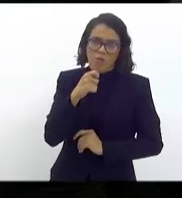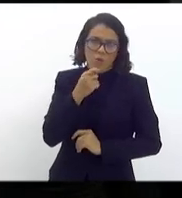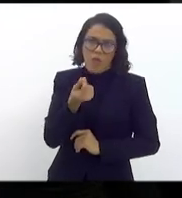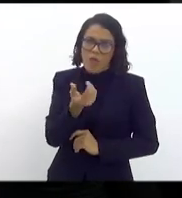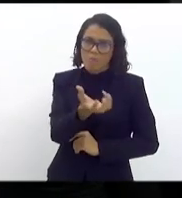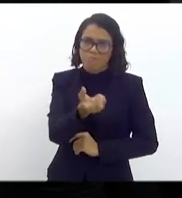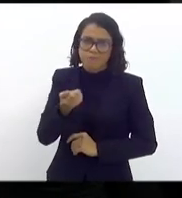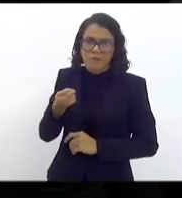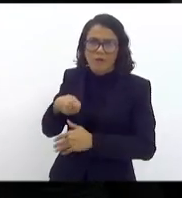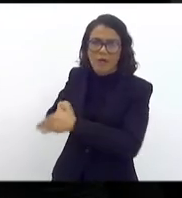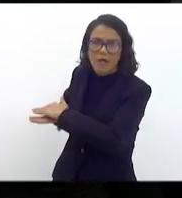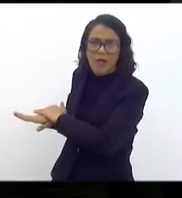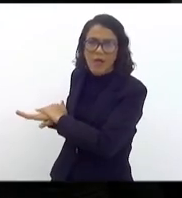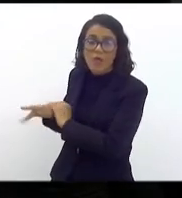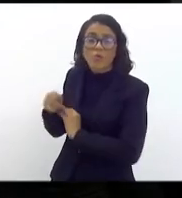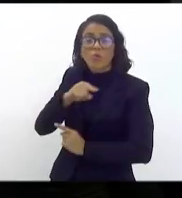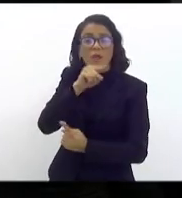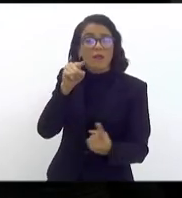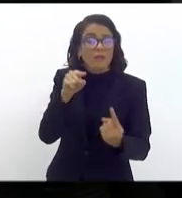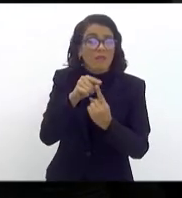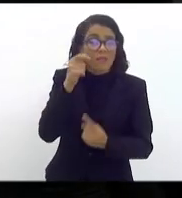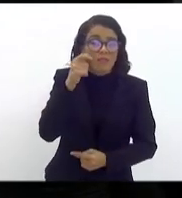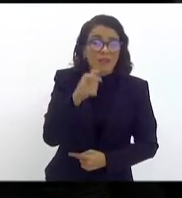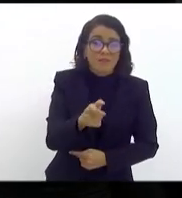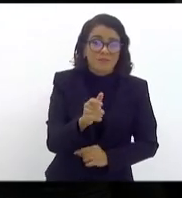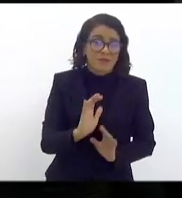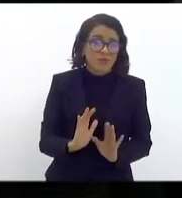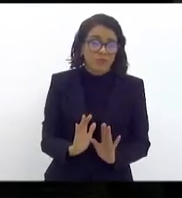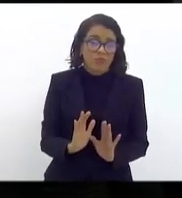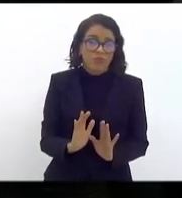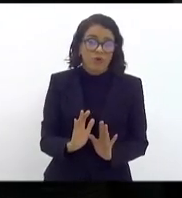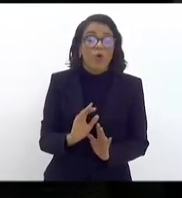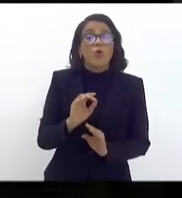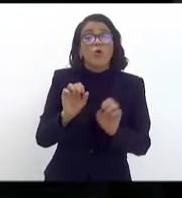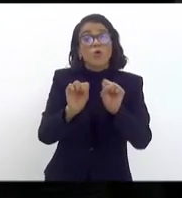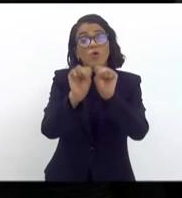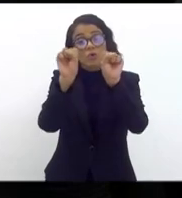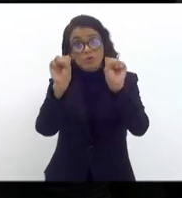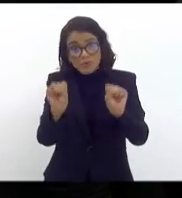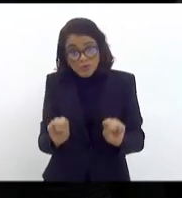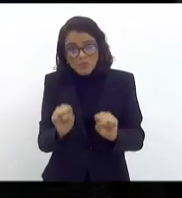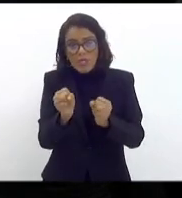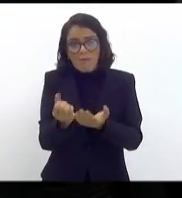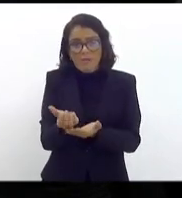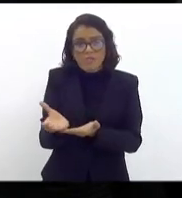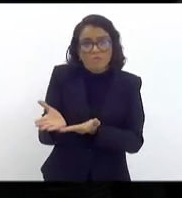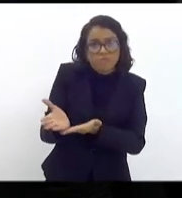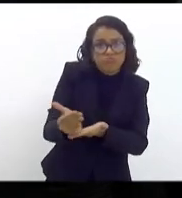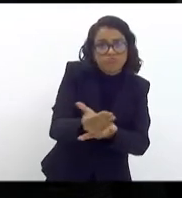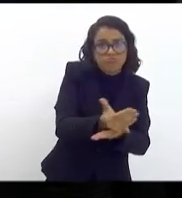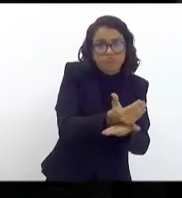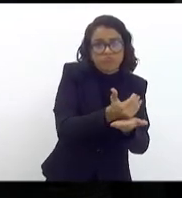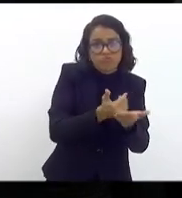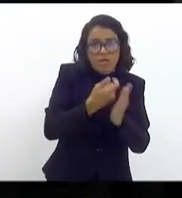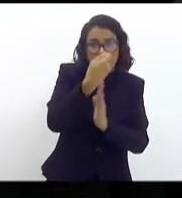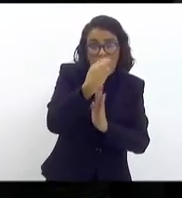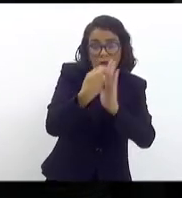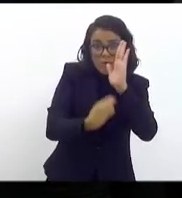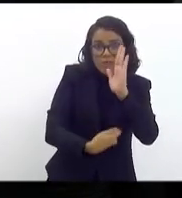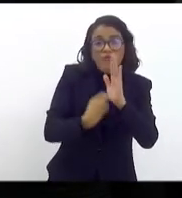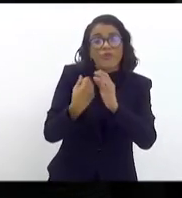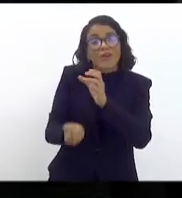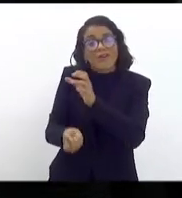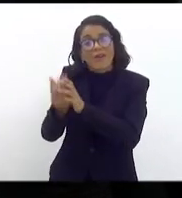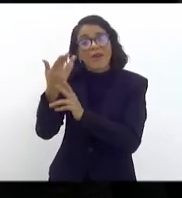indébita quando não há intenção de se apropriar indebitamente. O sistema de arrecadação de direito autoral foi criado exatamente